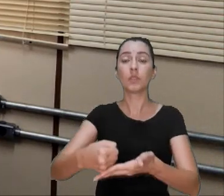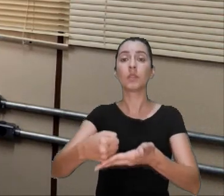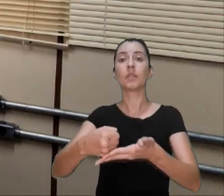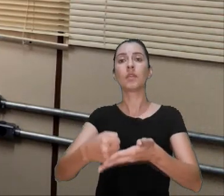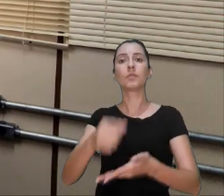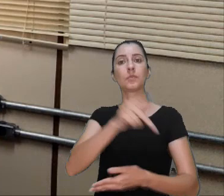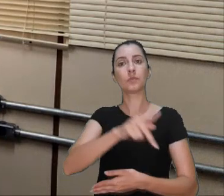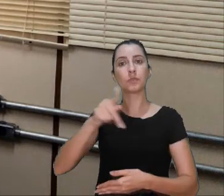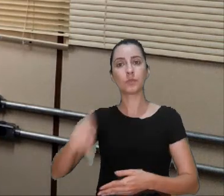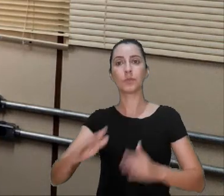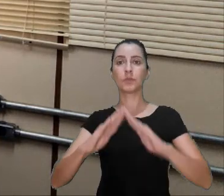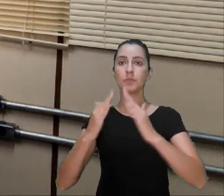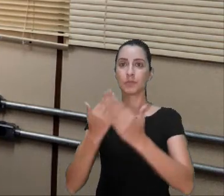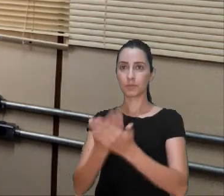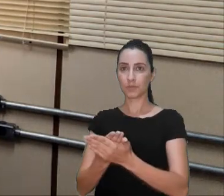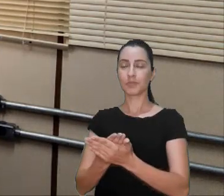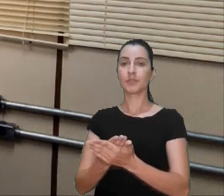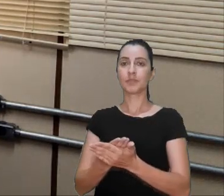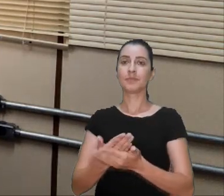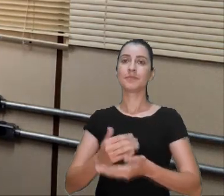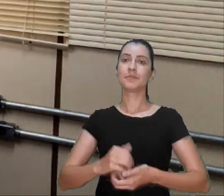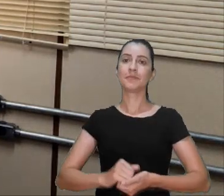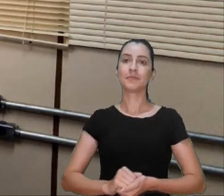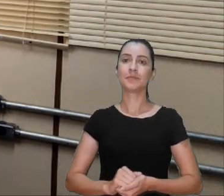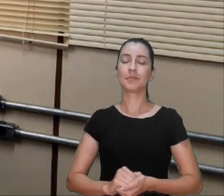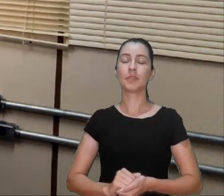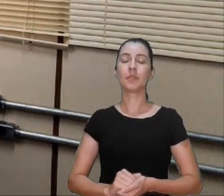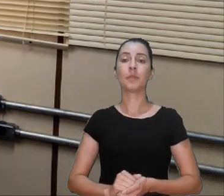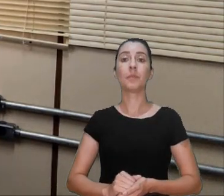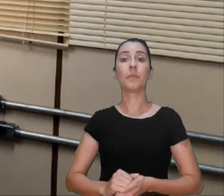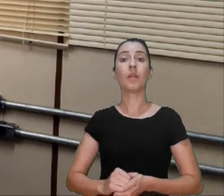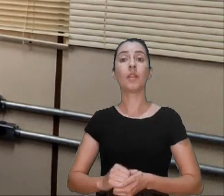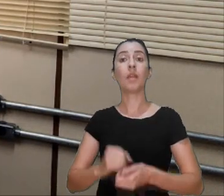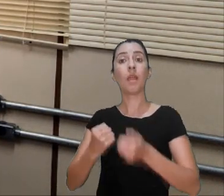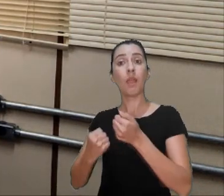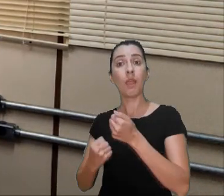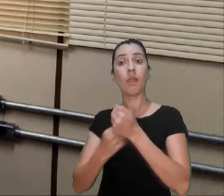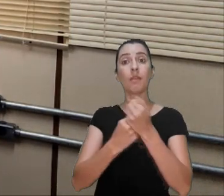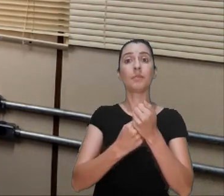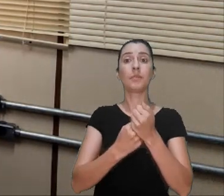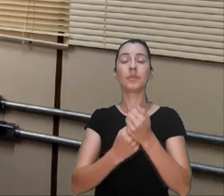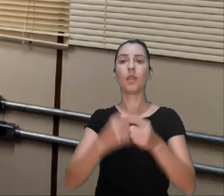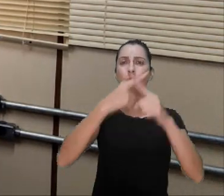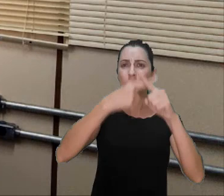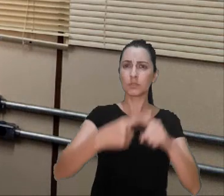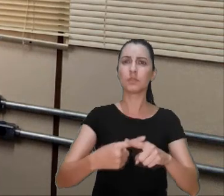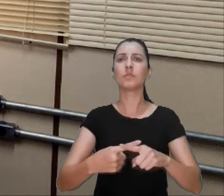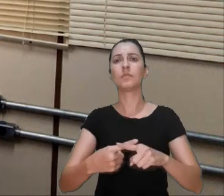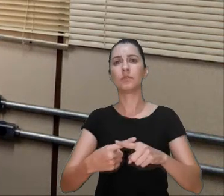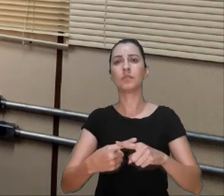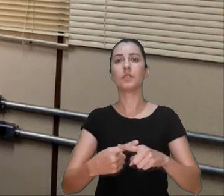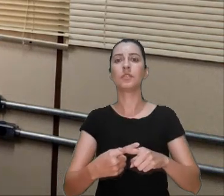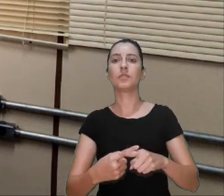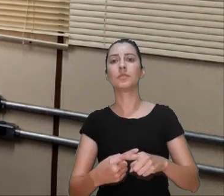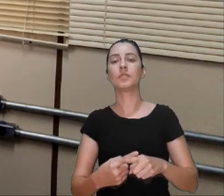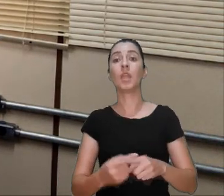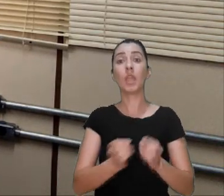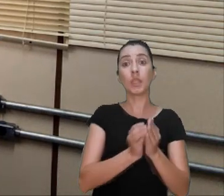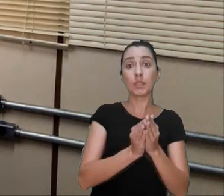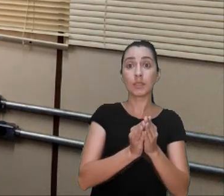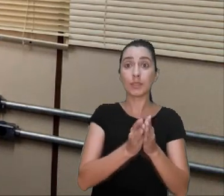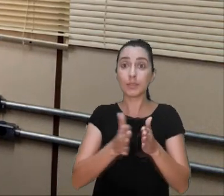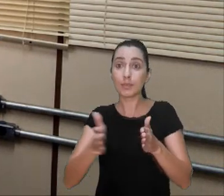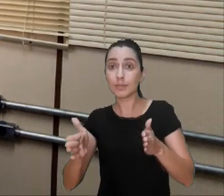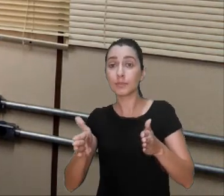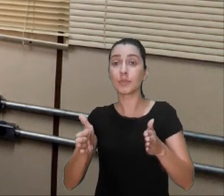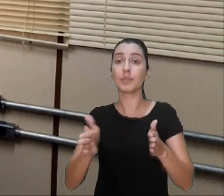objetivando subsidiar o corpo docente das nossas escolas para enfrentarem os